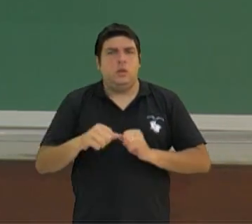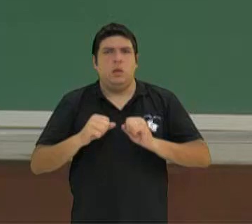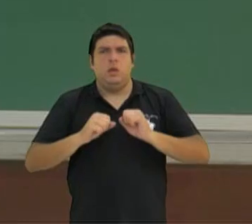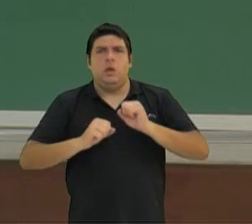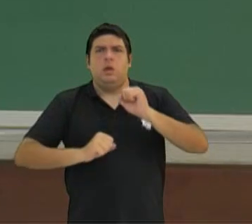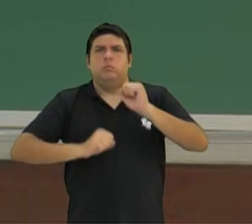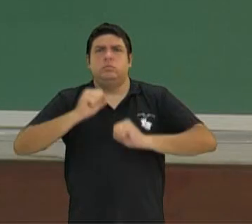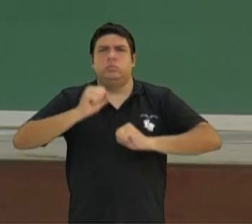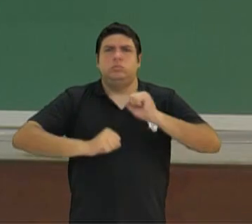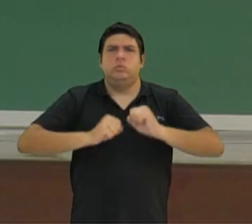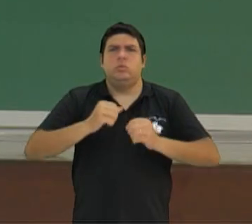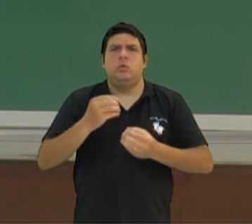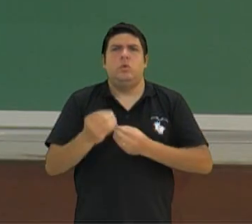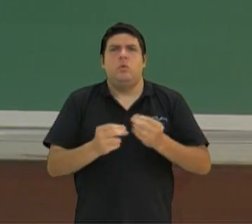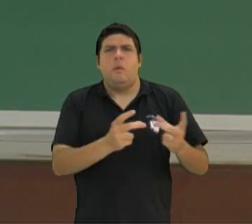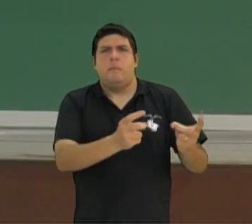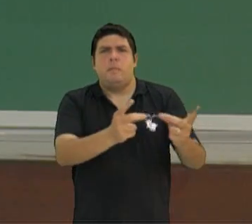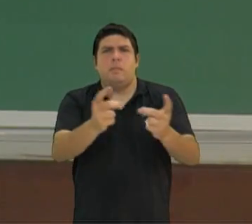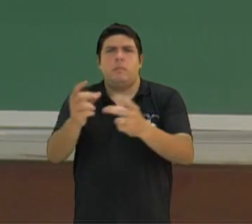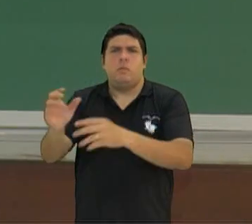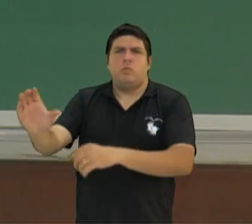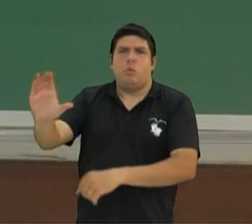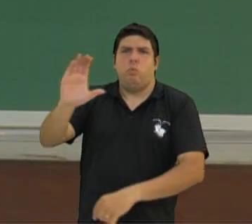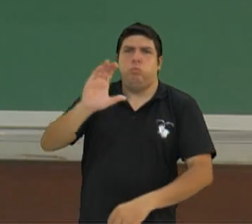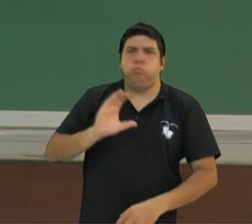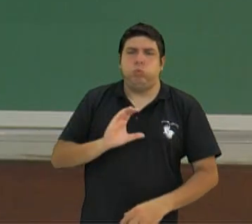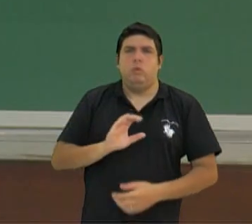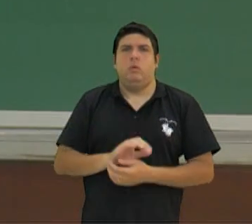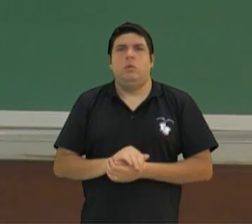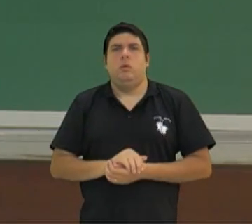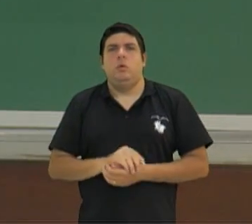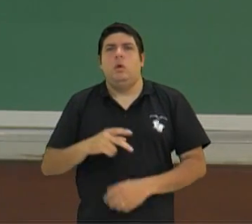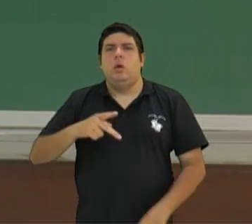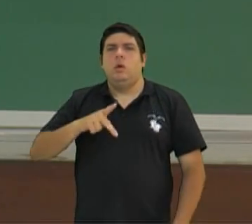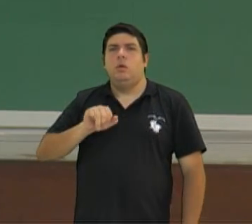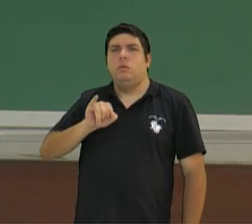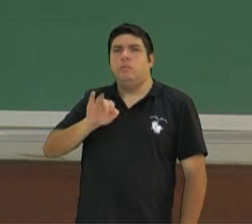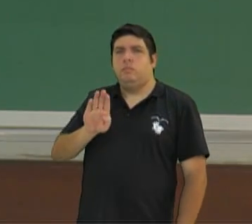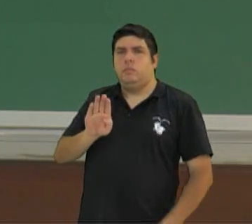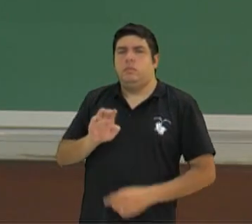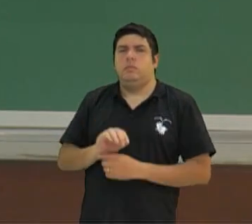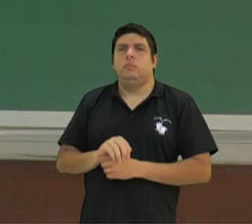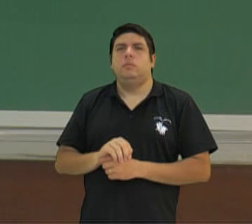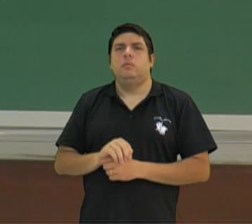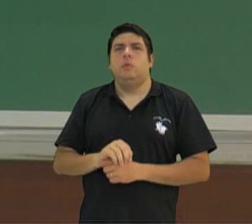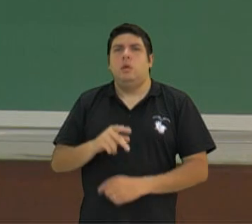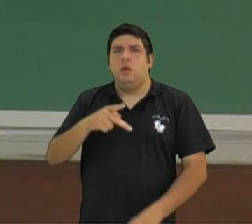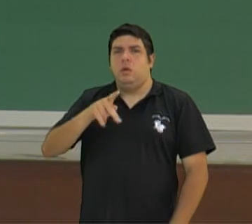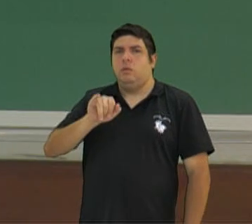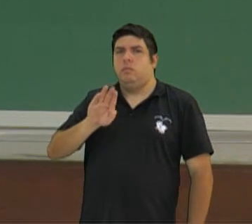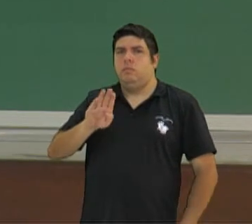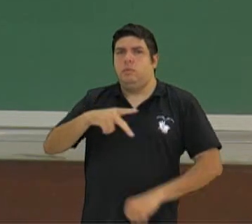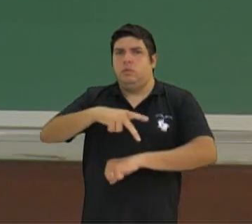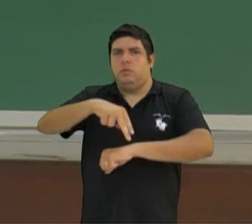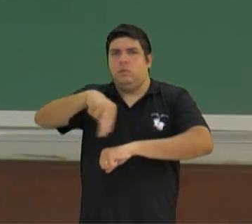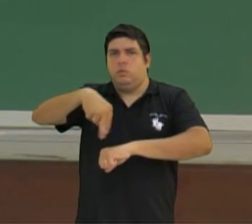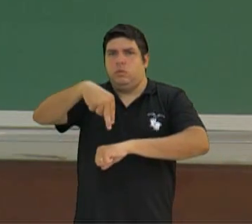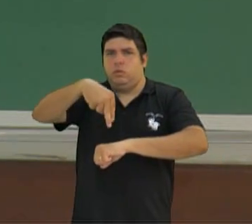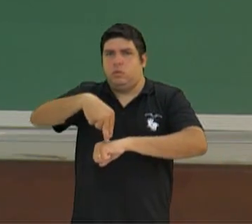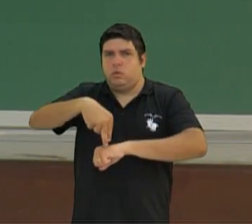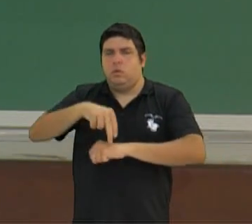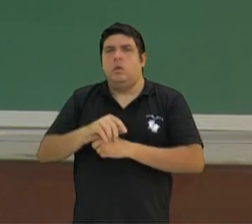PIB nacional. Então, os estados que mais participam do PIB nacional no